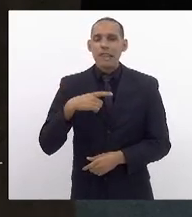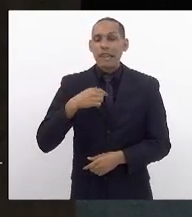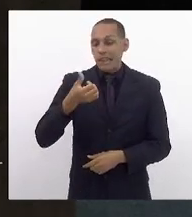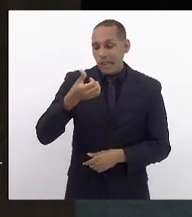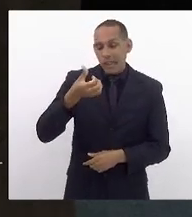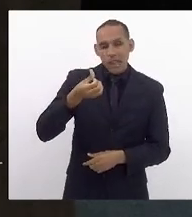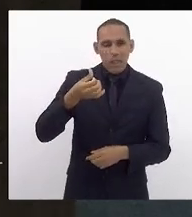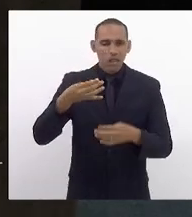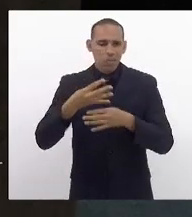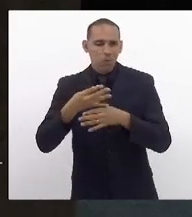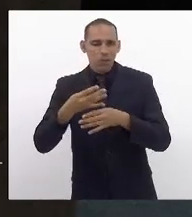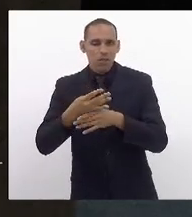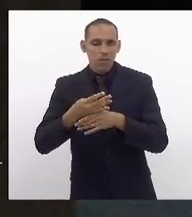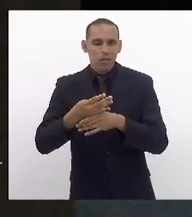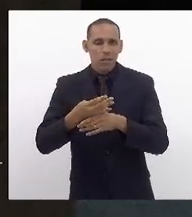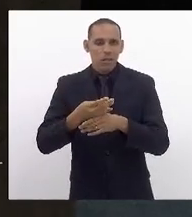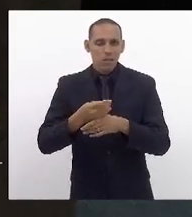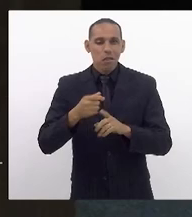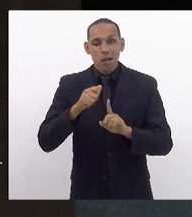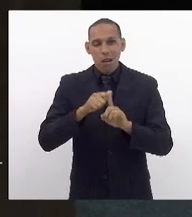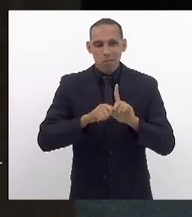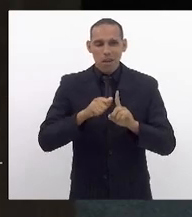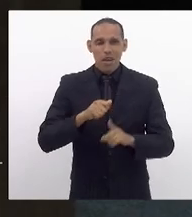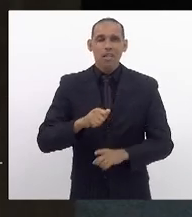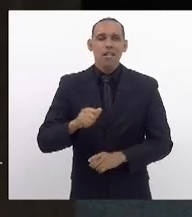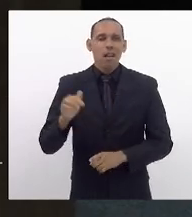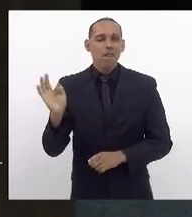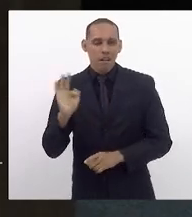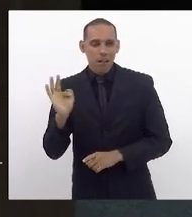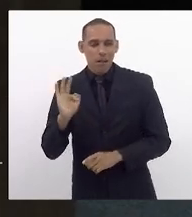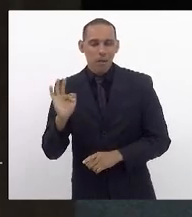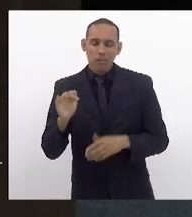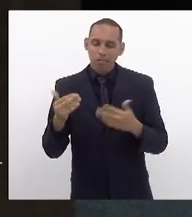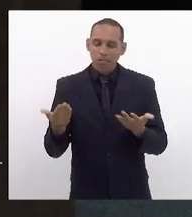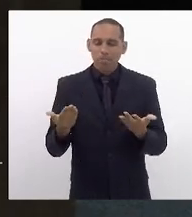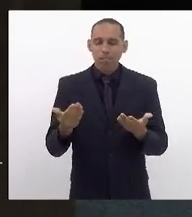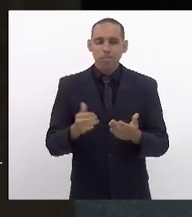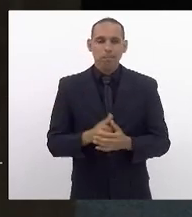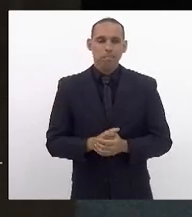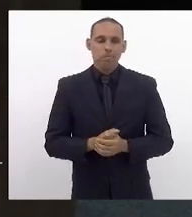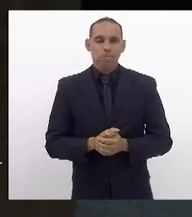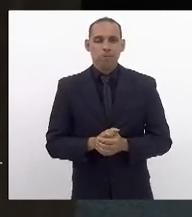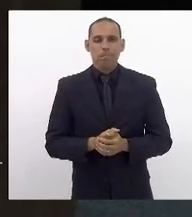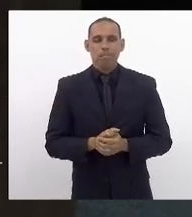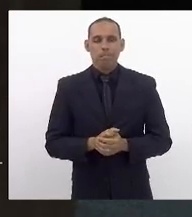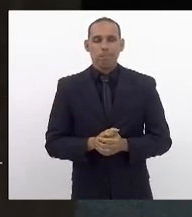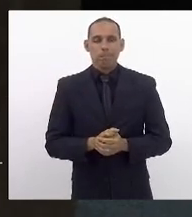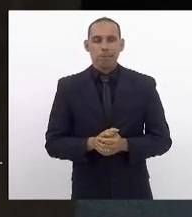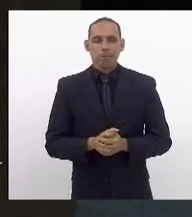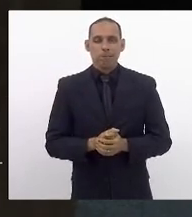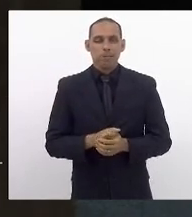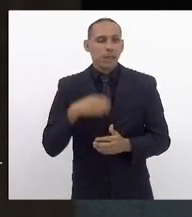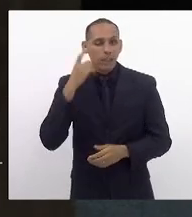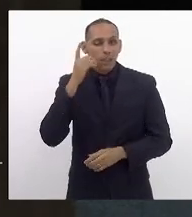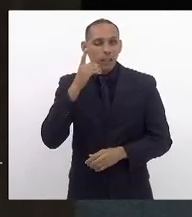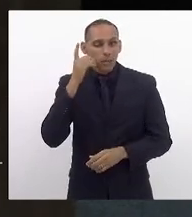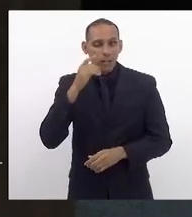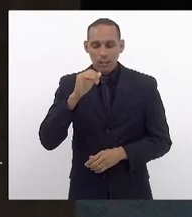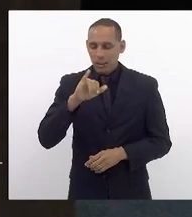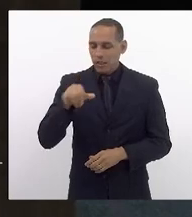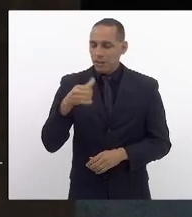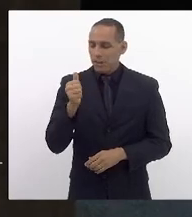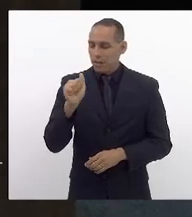municípios. Então, senhora presidente, me solicitou o deputado